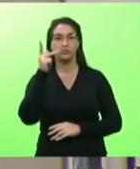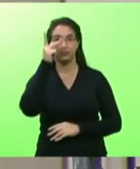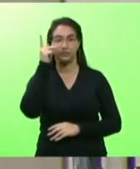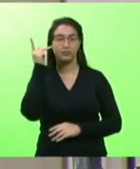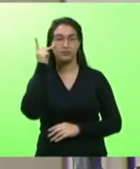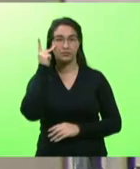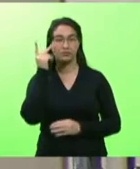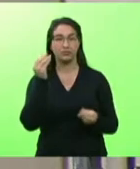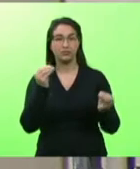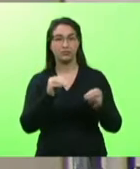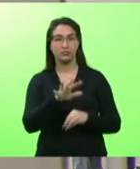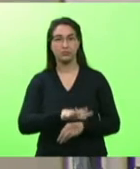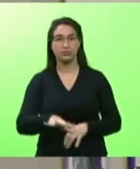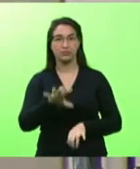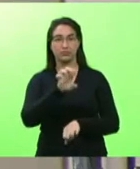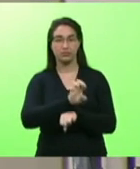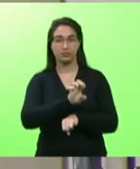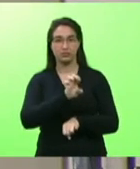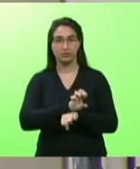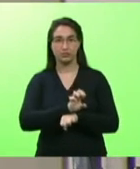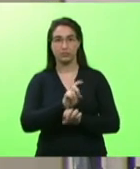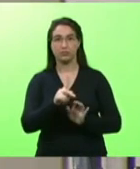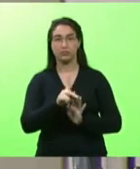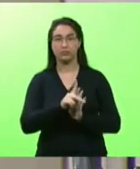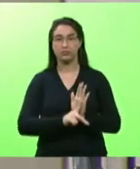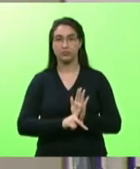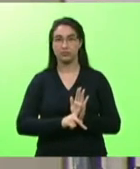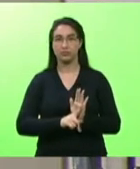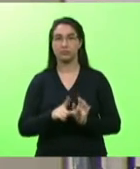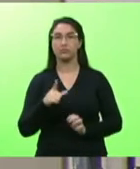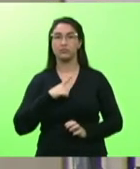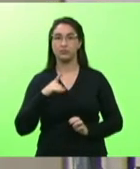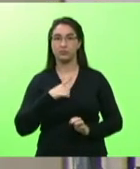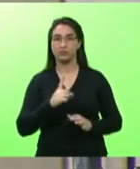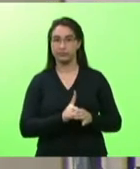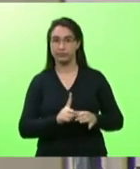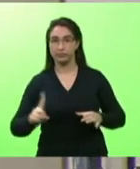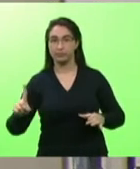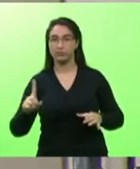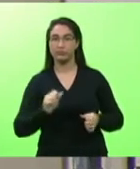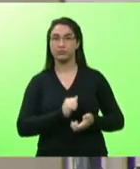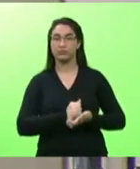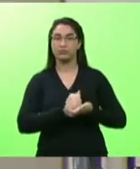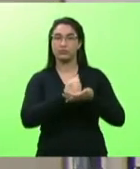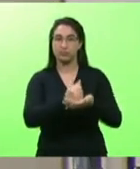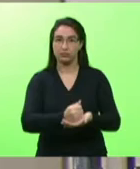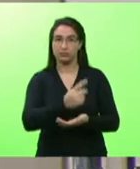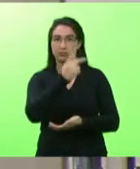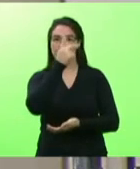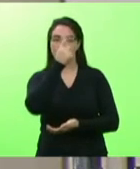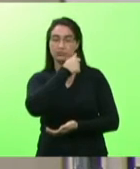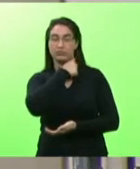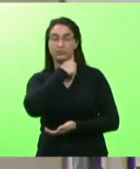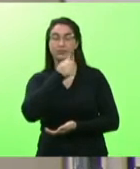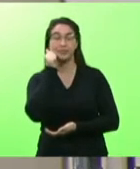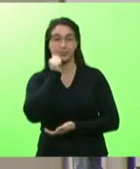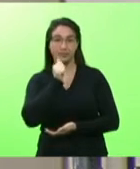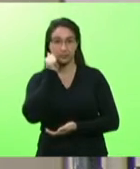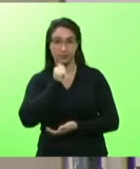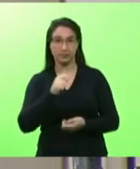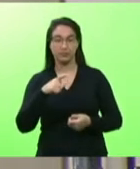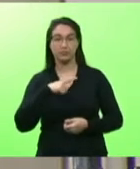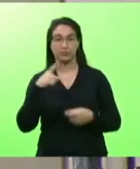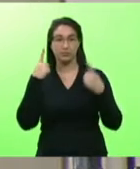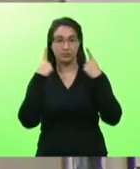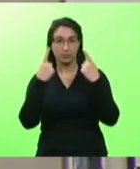institui no âmbito Estadual o programa tem saída destinado ao Apoio às mulh em situação de violência doméstica e